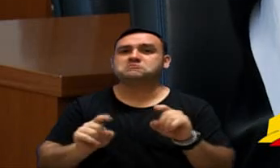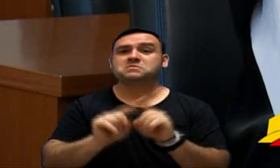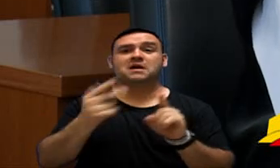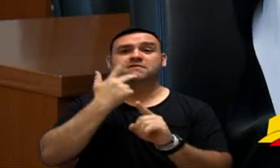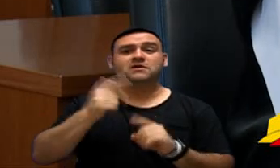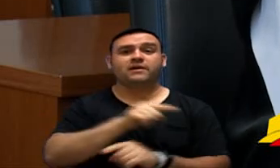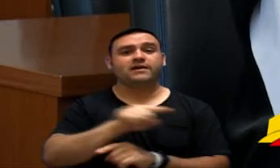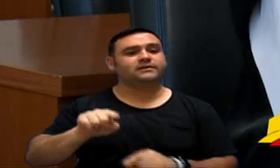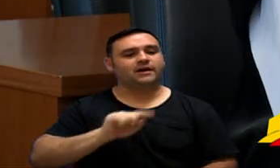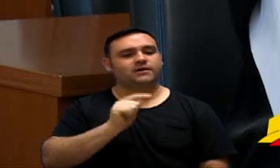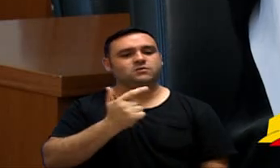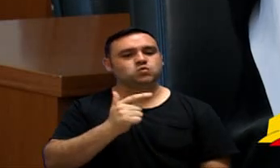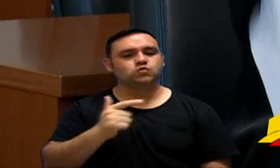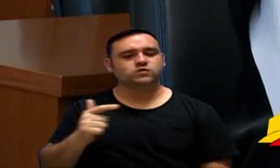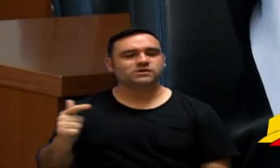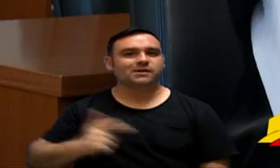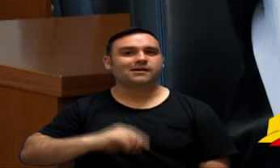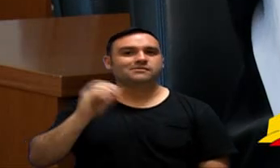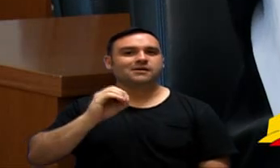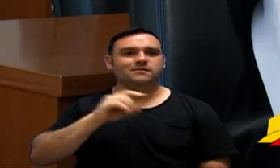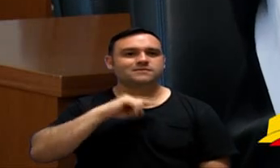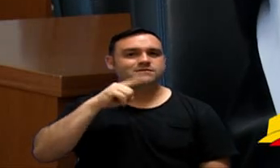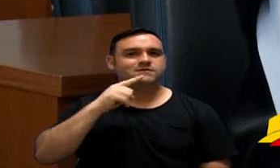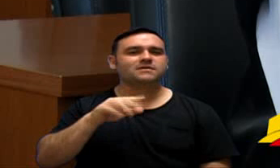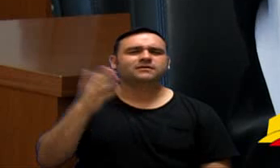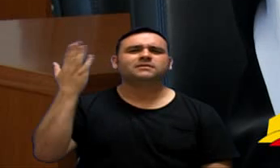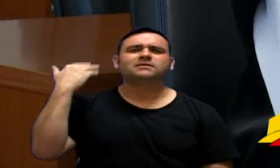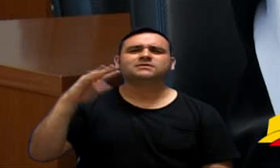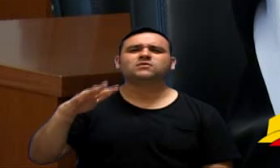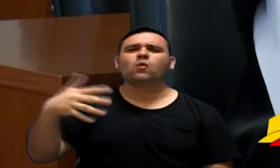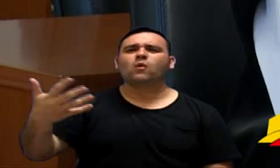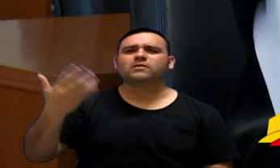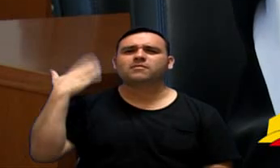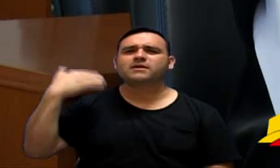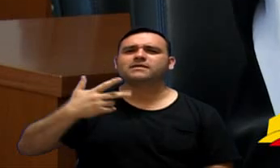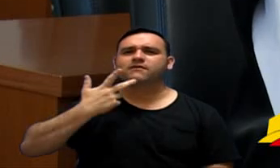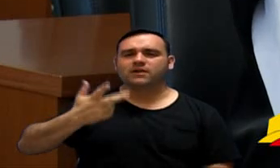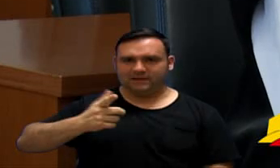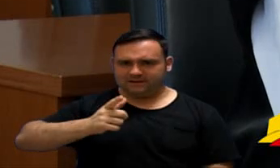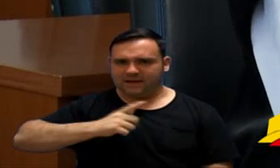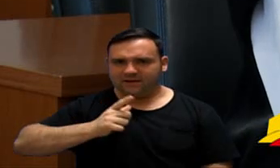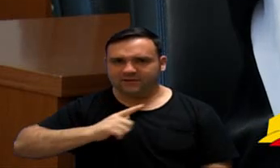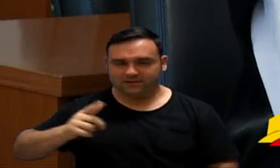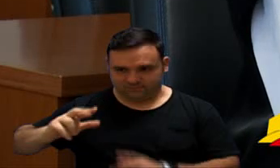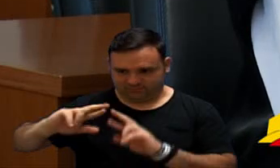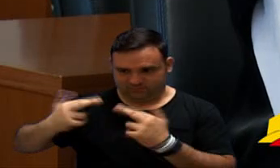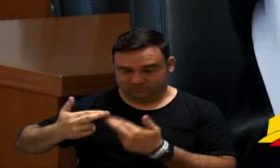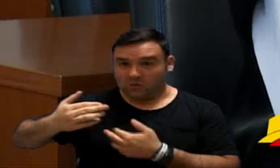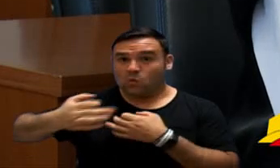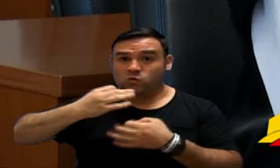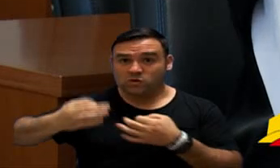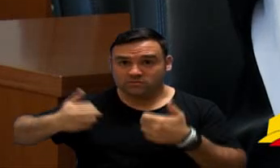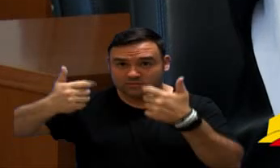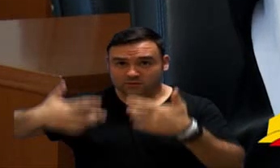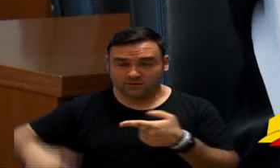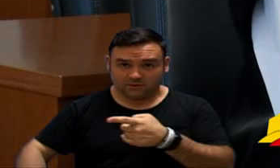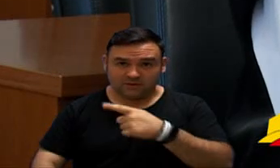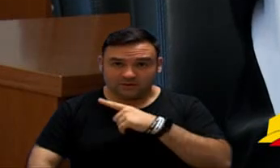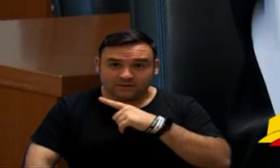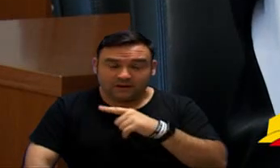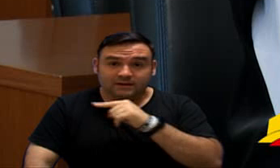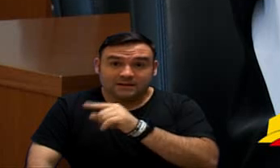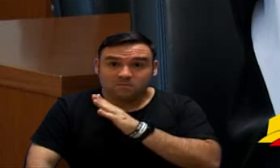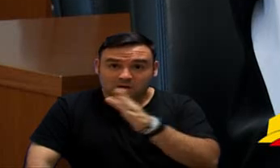que não tinha como. Quanto foi que eles fizeram? Eles fizeram isso? Okay.